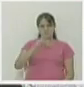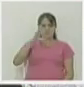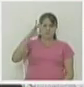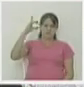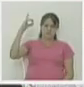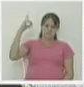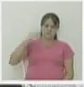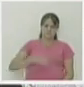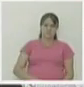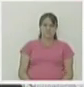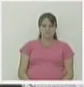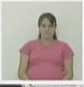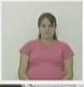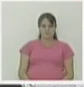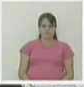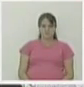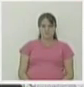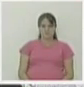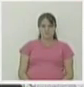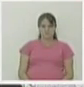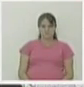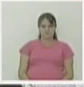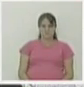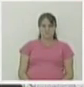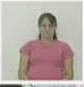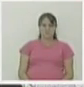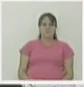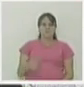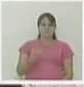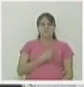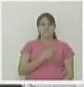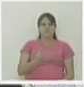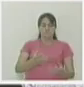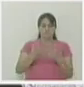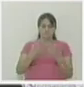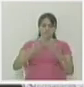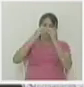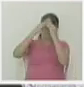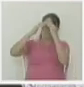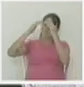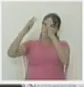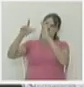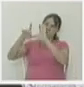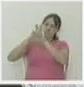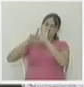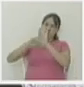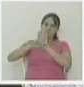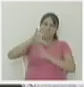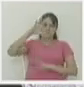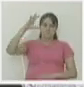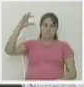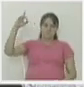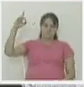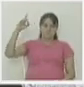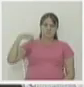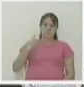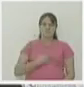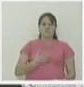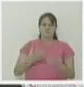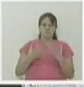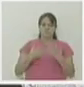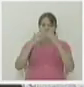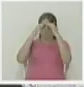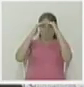filhos de Deus. Nós queremos observar a lei de Deus, queremos observar os mandamentos